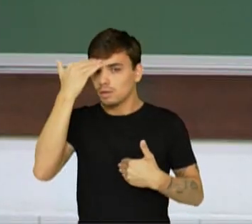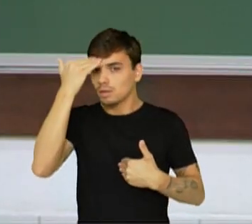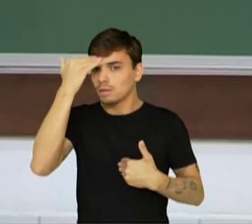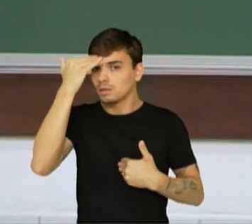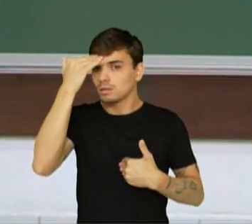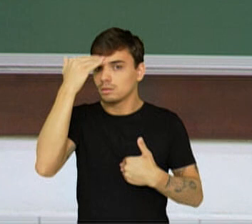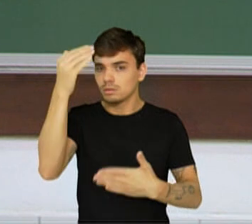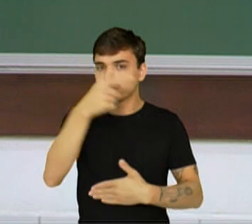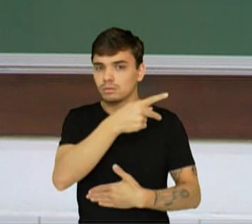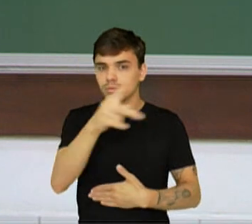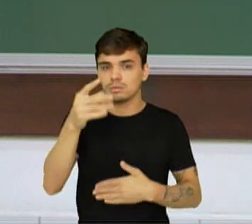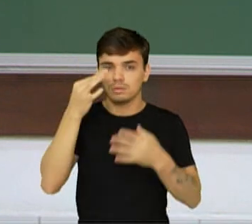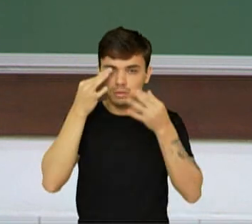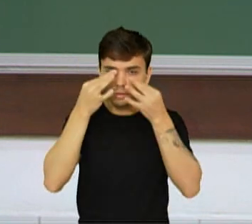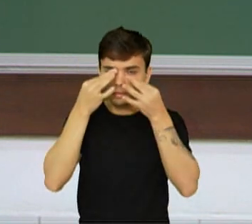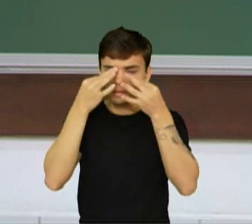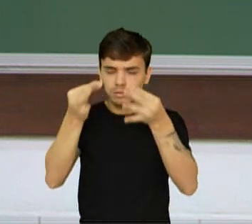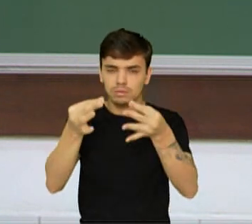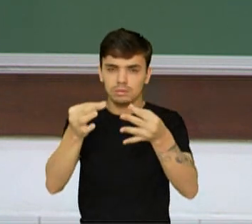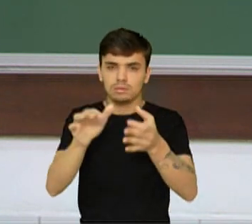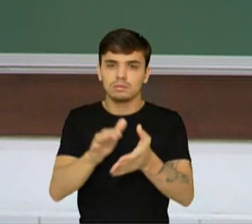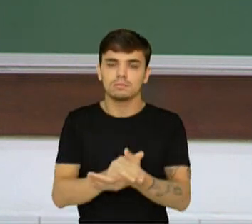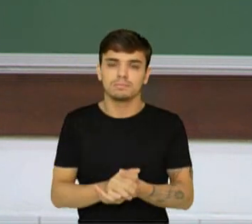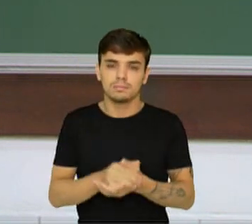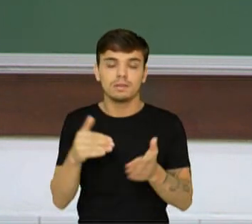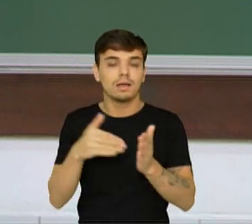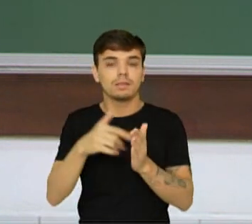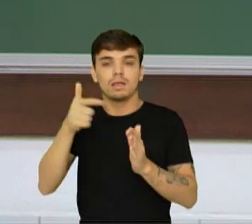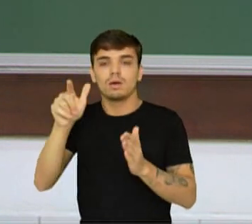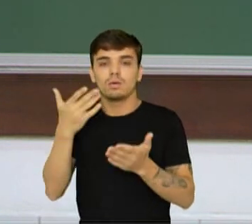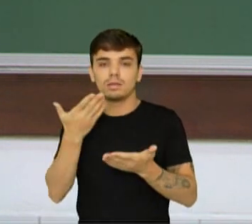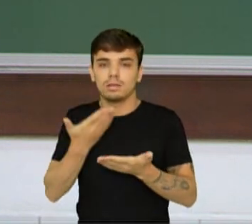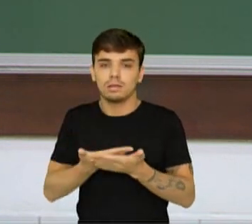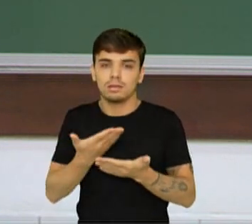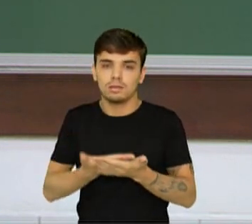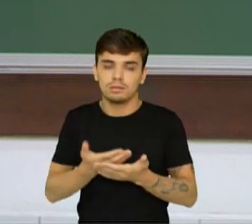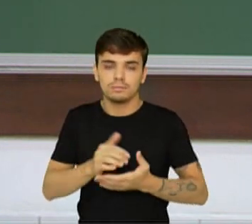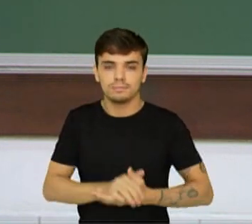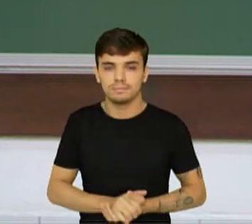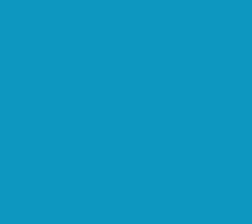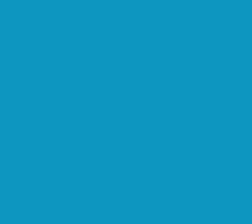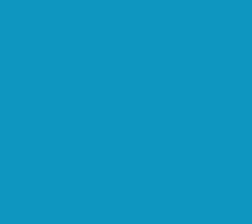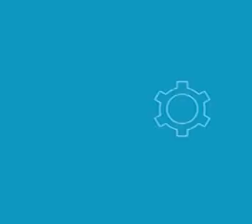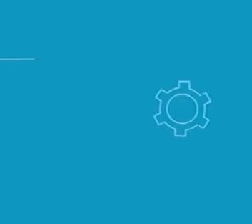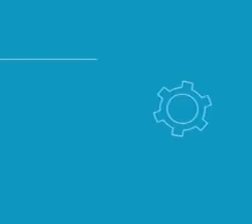muito por sua atenção, muitas graças e hasta a próxima classe, chicos.